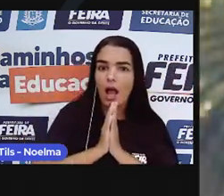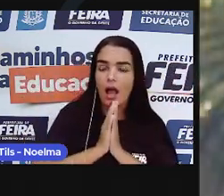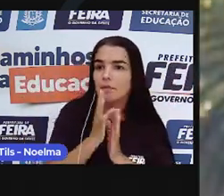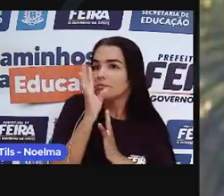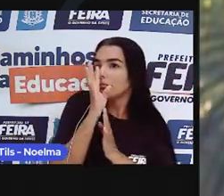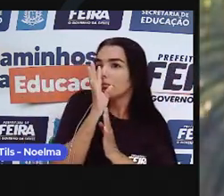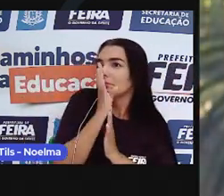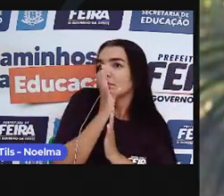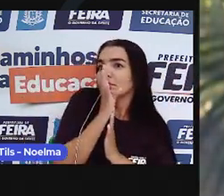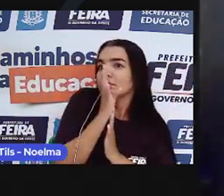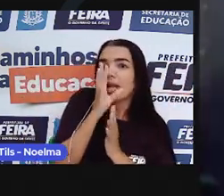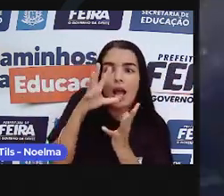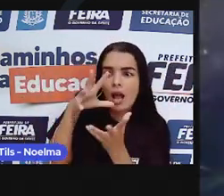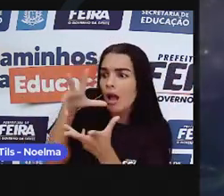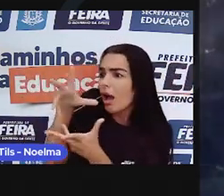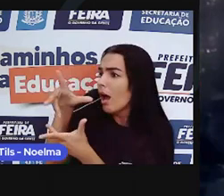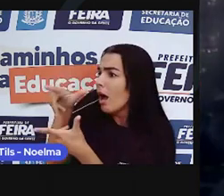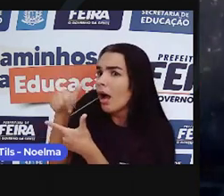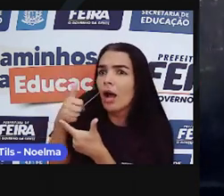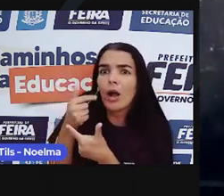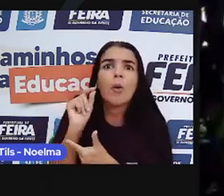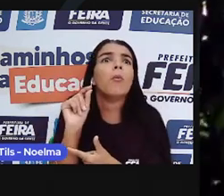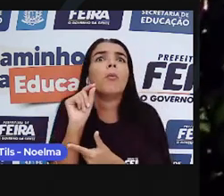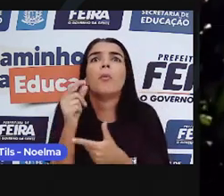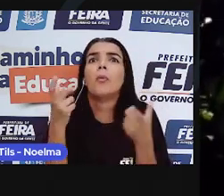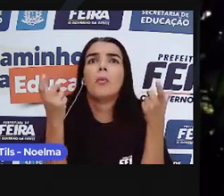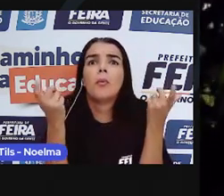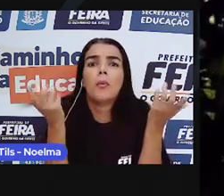Que planeta é esse?